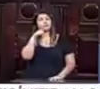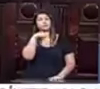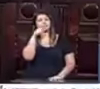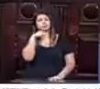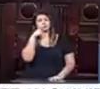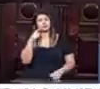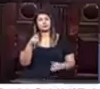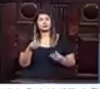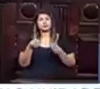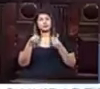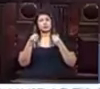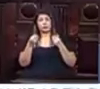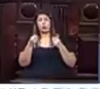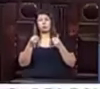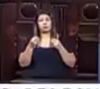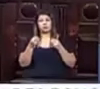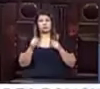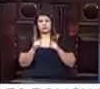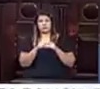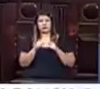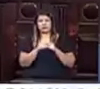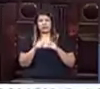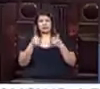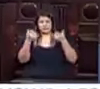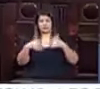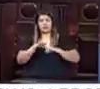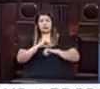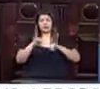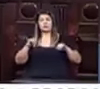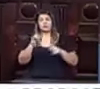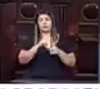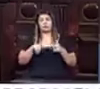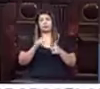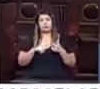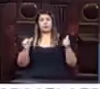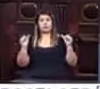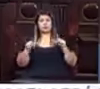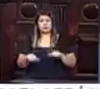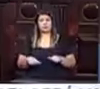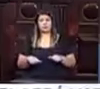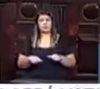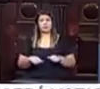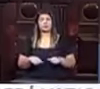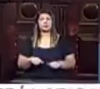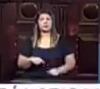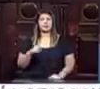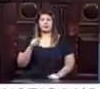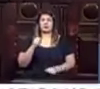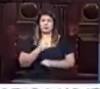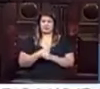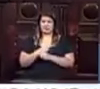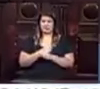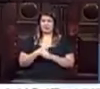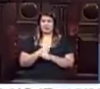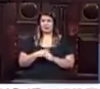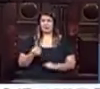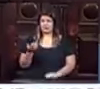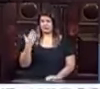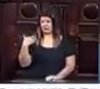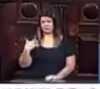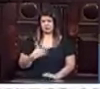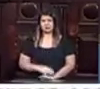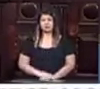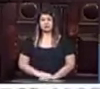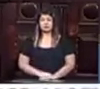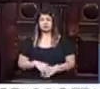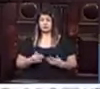sequer, pelo ano inteiro, o estado de calamidade, porque o decreto Dornelles foi posterior, foi do meio do ano em diante. Então não